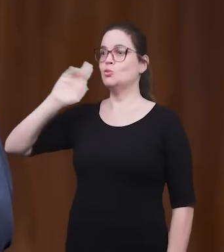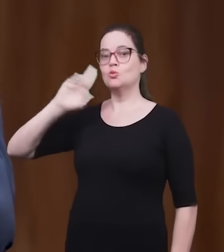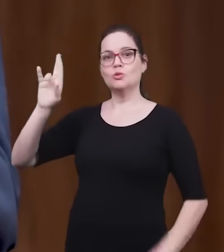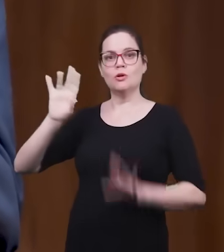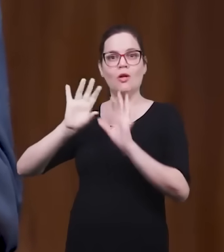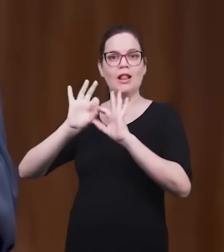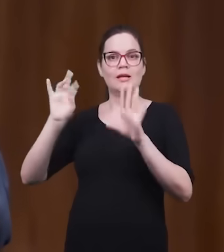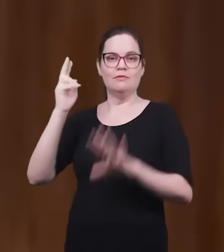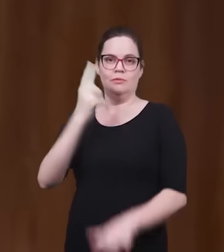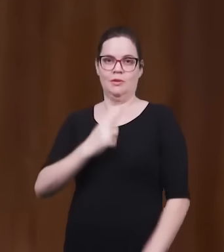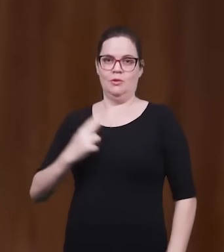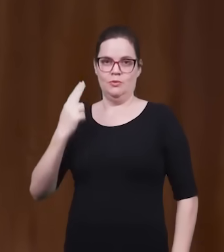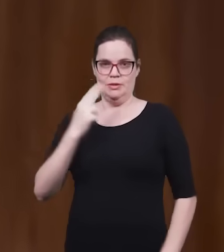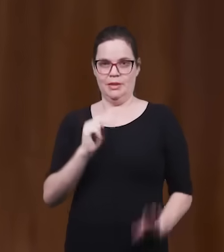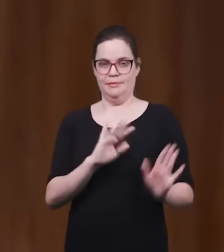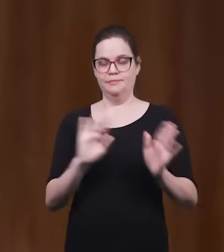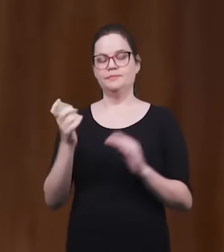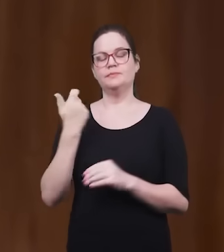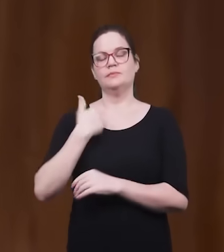Marcelo,